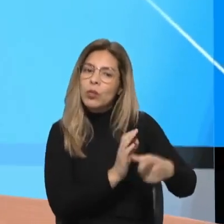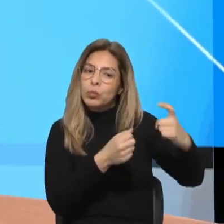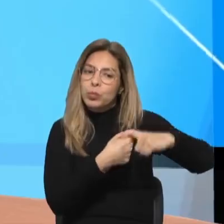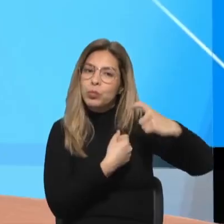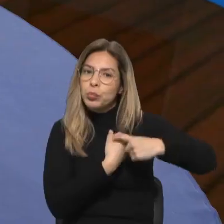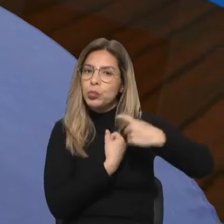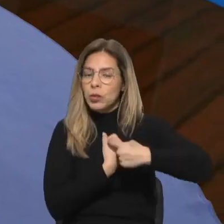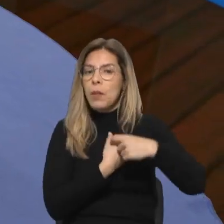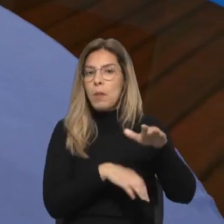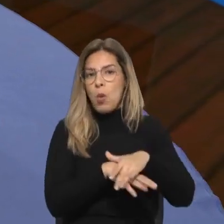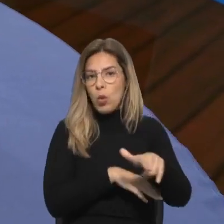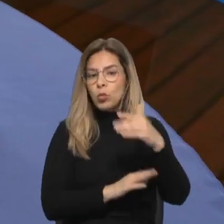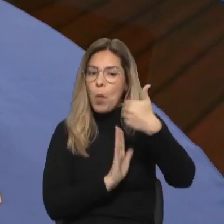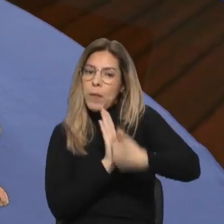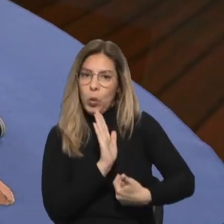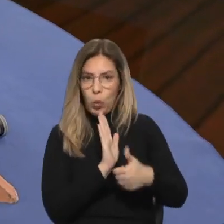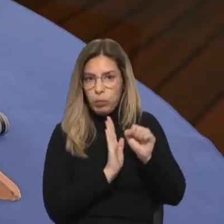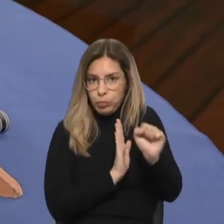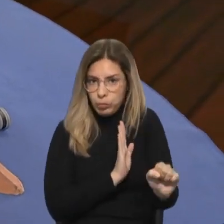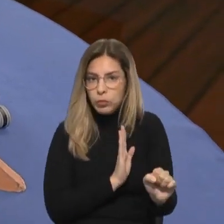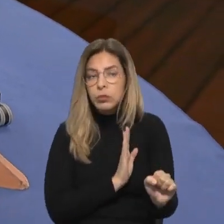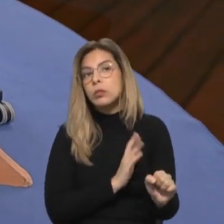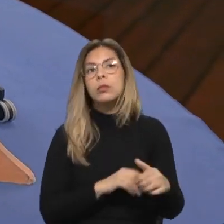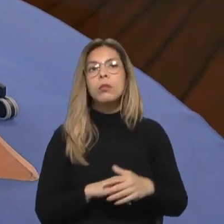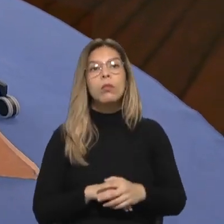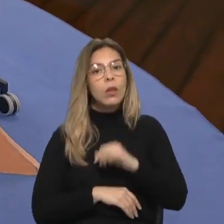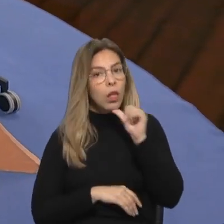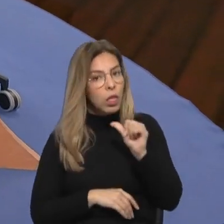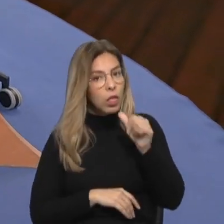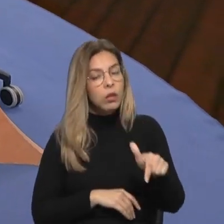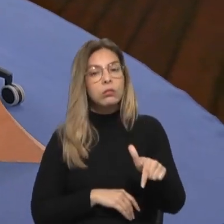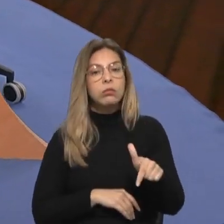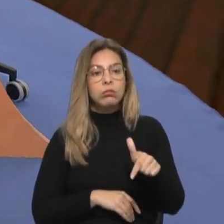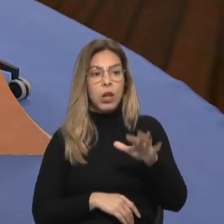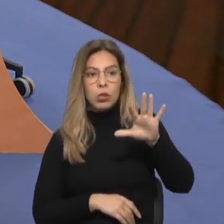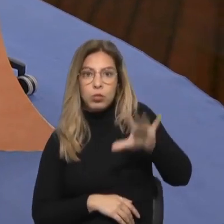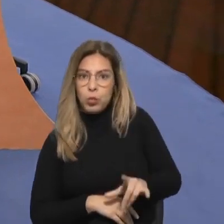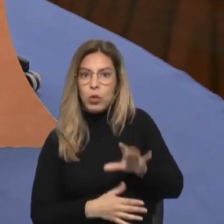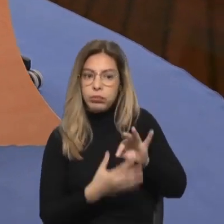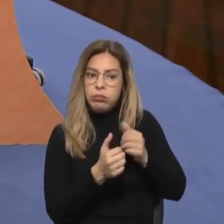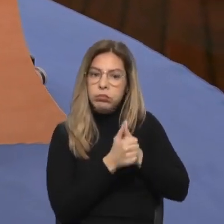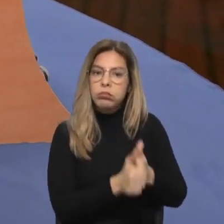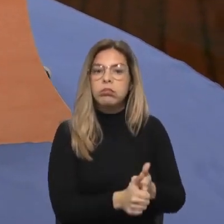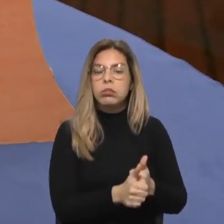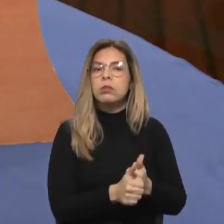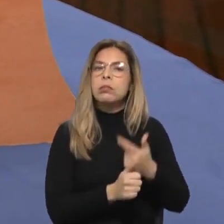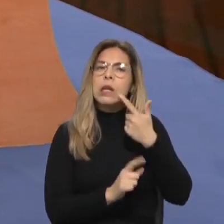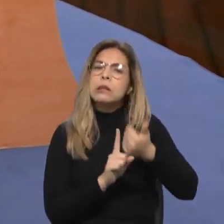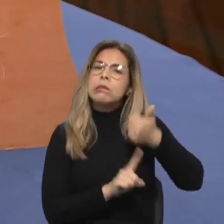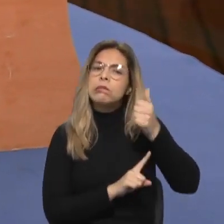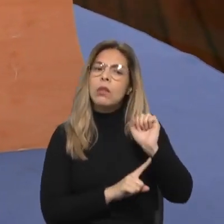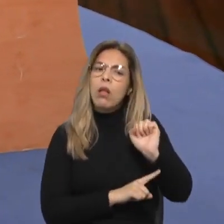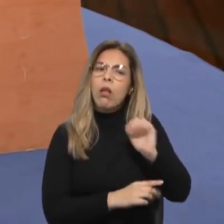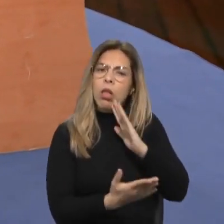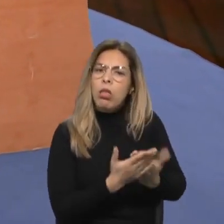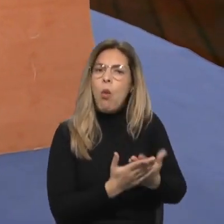esta recepção do documento final, nomeadamente aqui na Diocese de Lisboa, no Patriarcado de Lisboa. Que iniciativas estão a ser